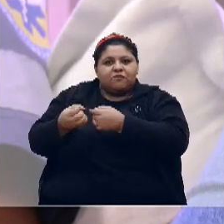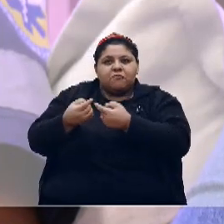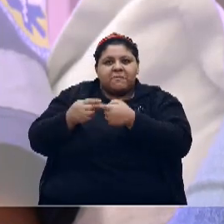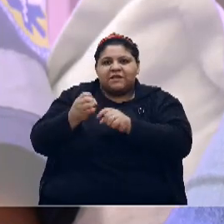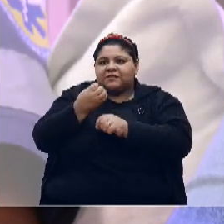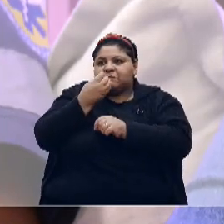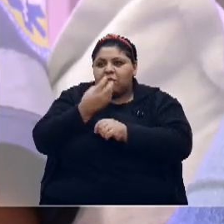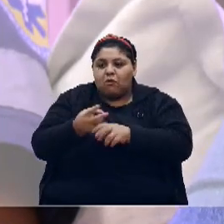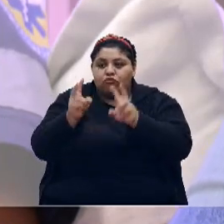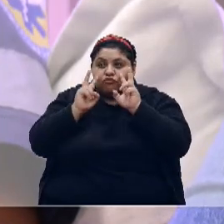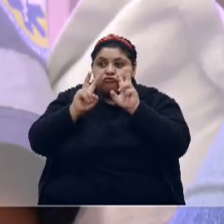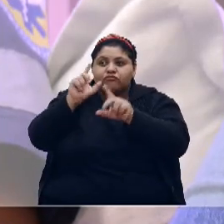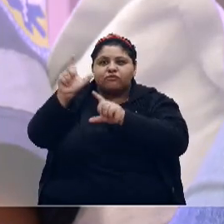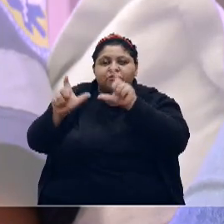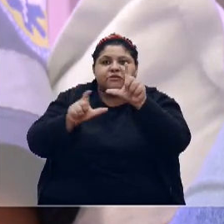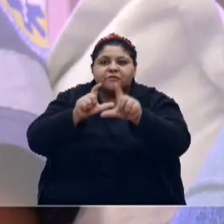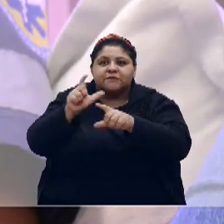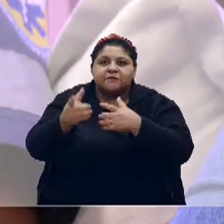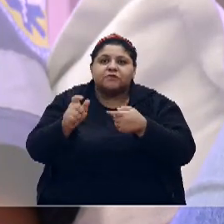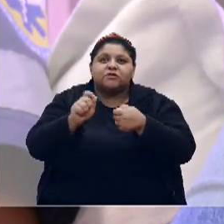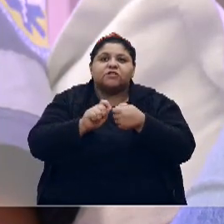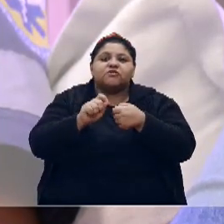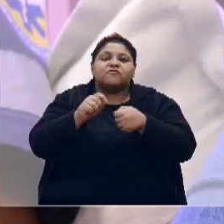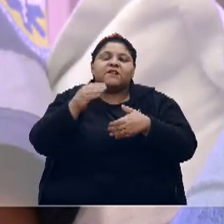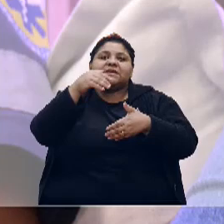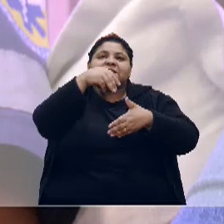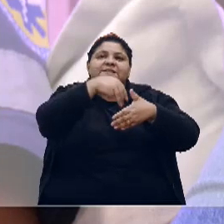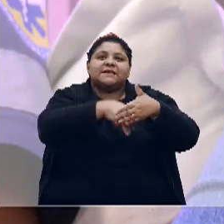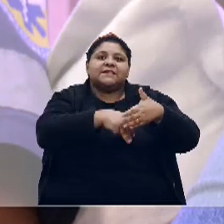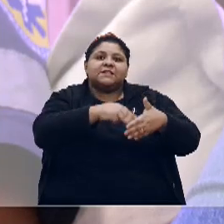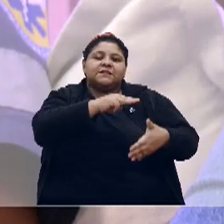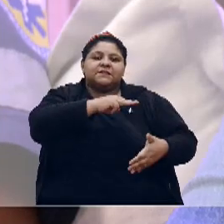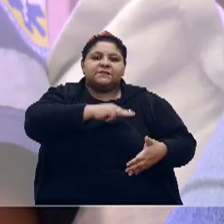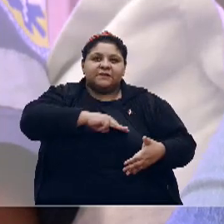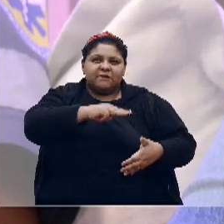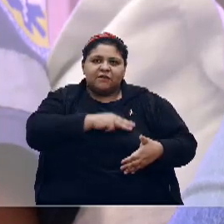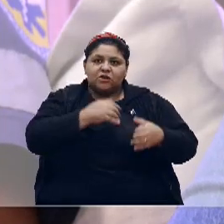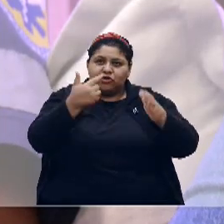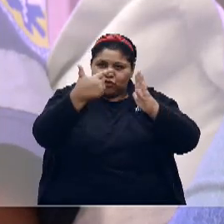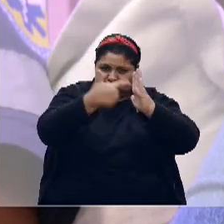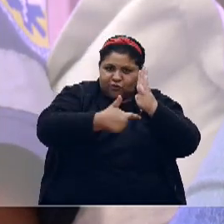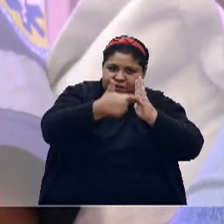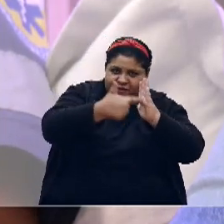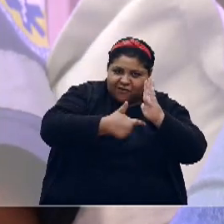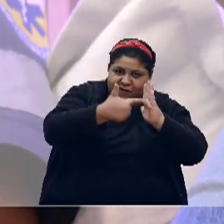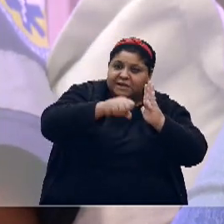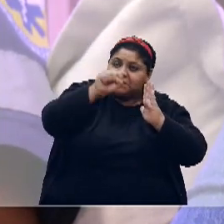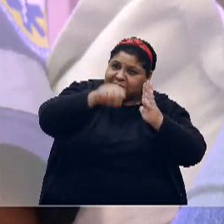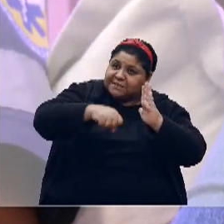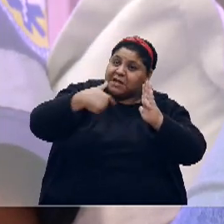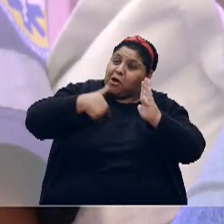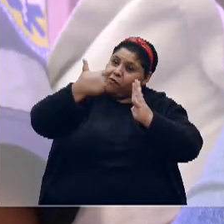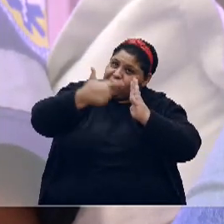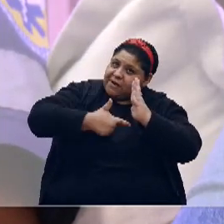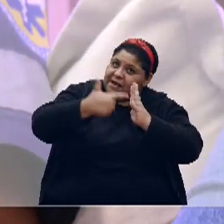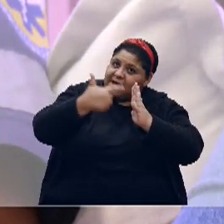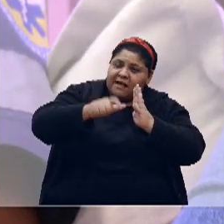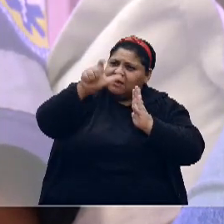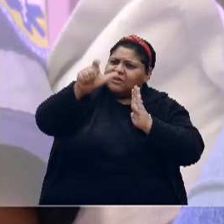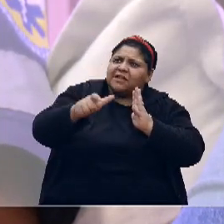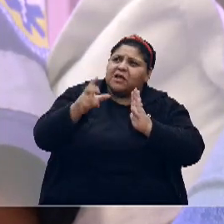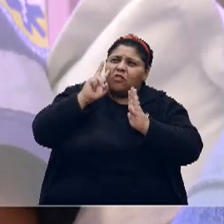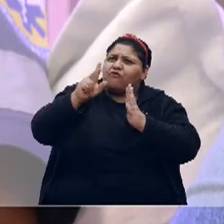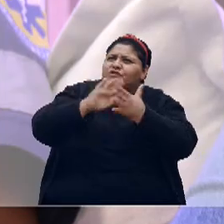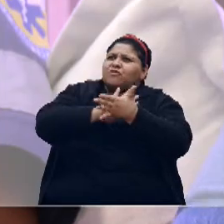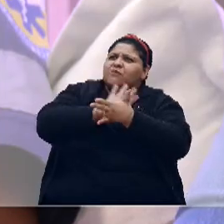ver as pessoas. O que tu faz lá no Marco Polo? Sou soldador. Acho que as pessoas se assustam isso, eu não vejo isso como um preconceito, eu vejo